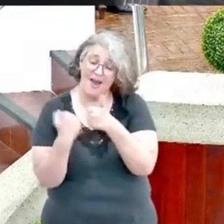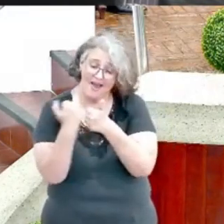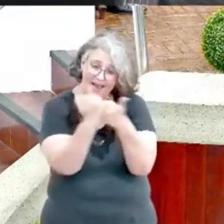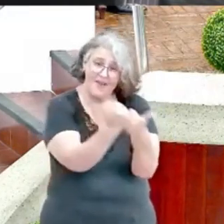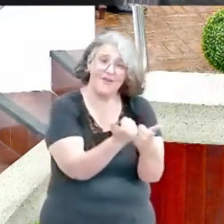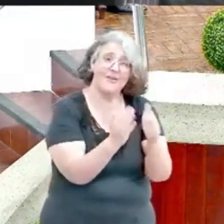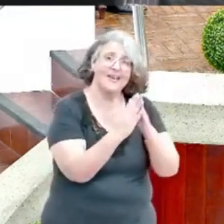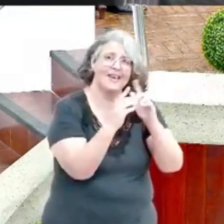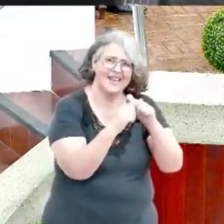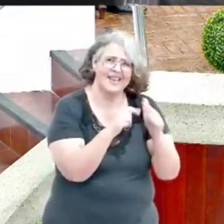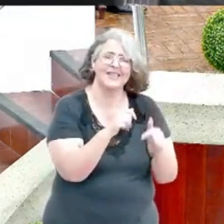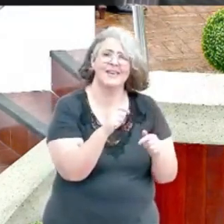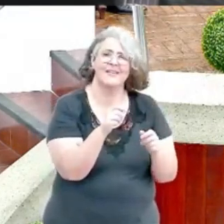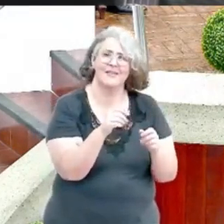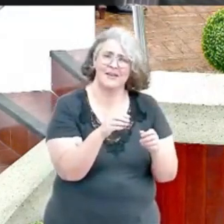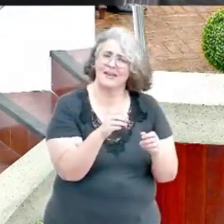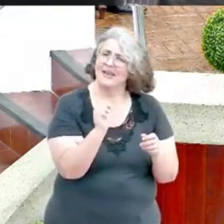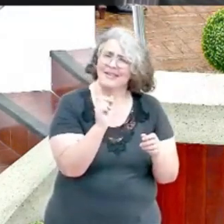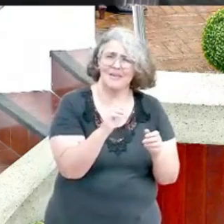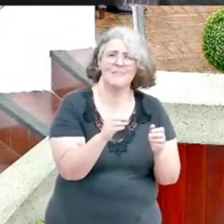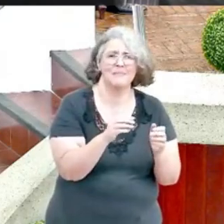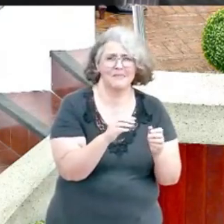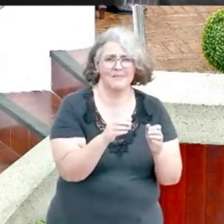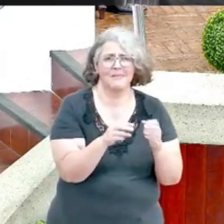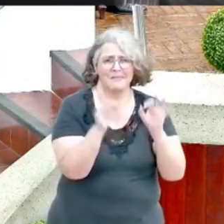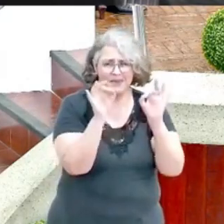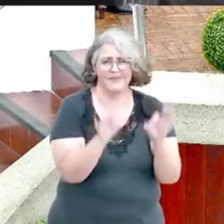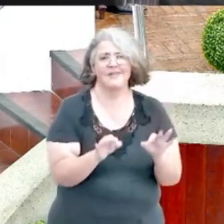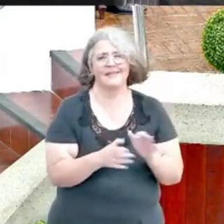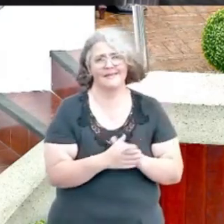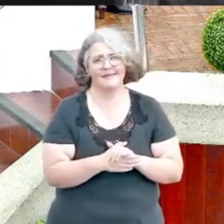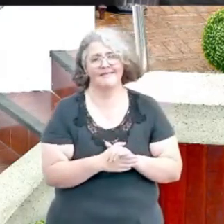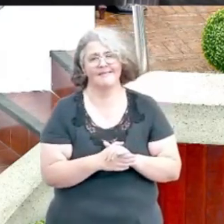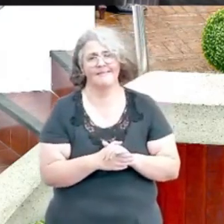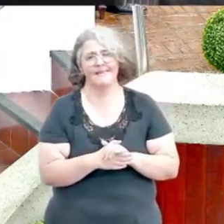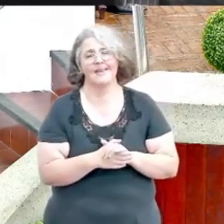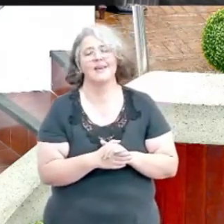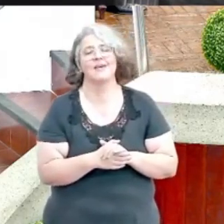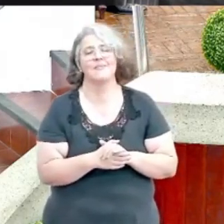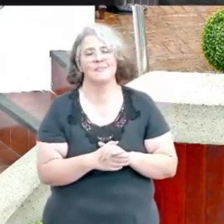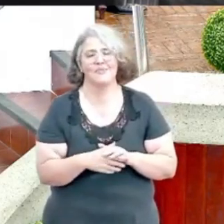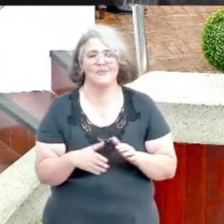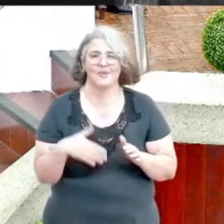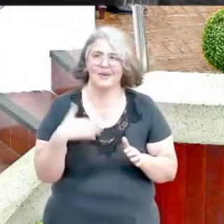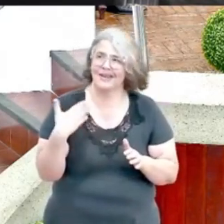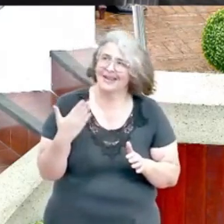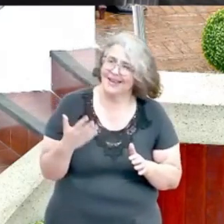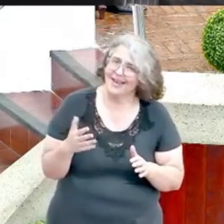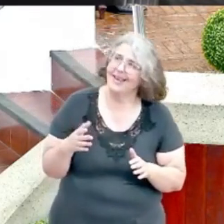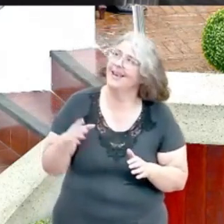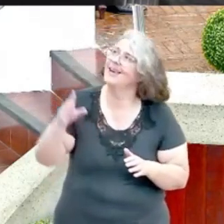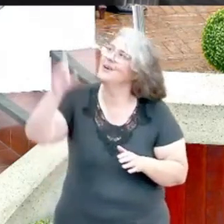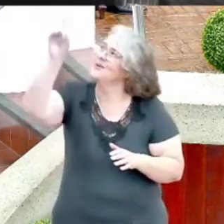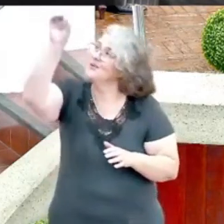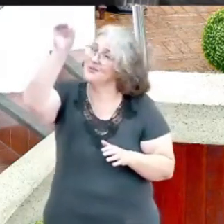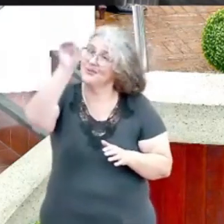Por quê? Porque eles contemplavam o dia da vinda de Cristo Jesus, o dia em que ela